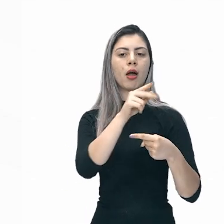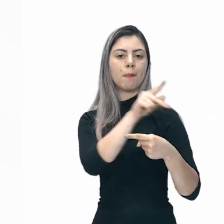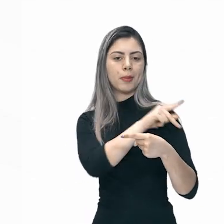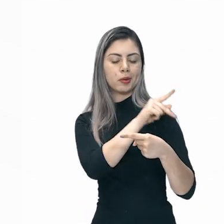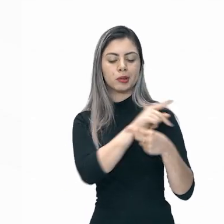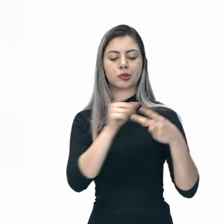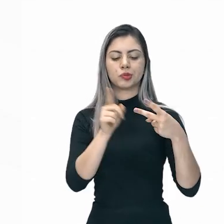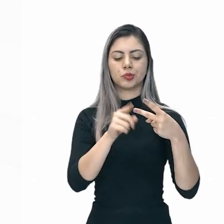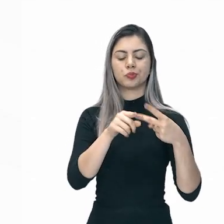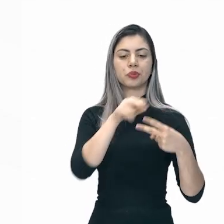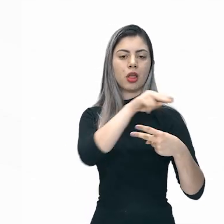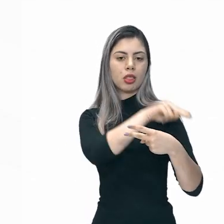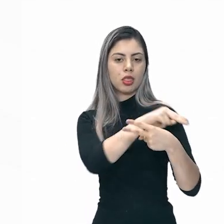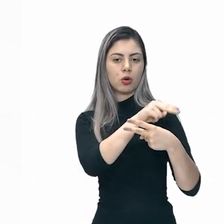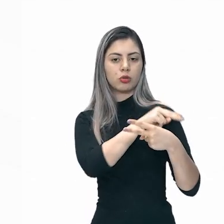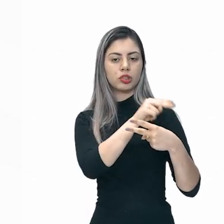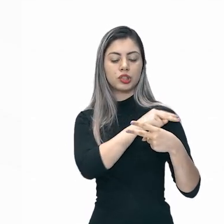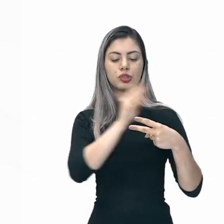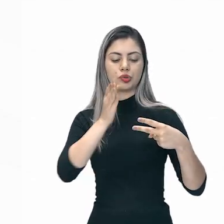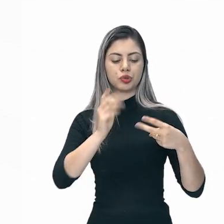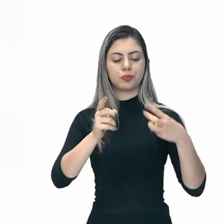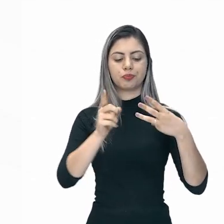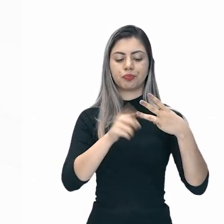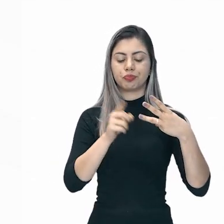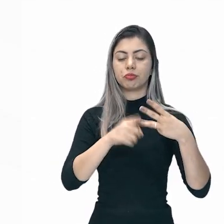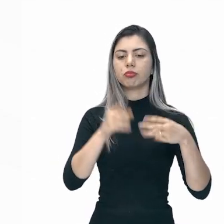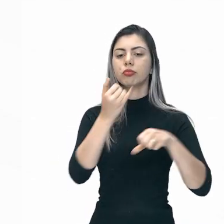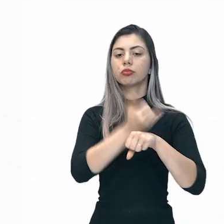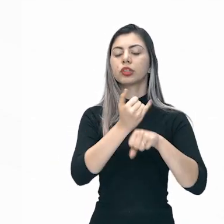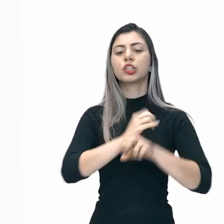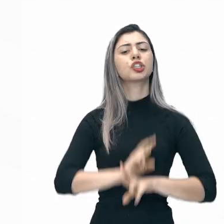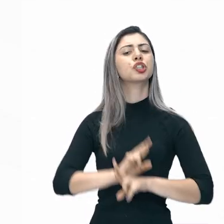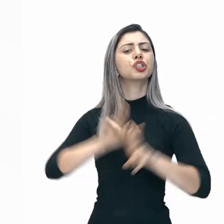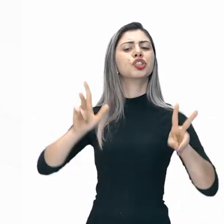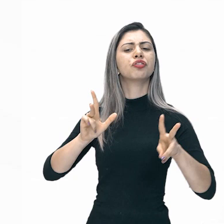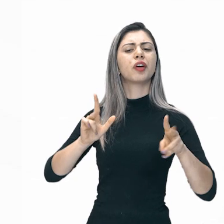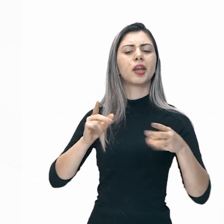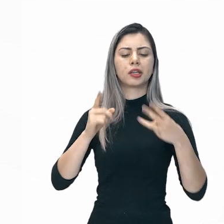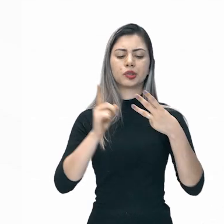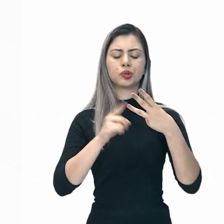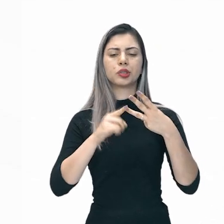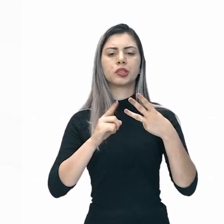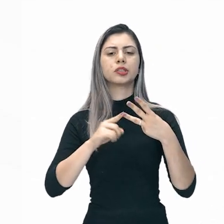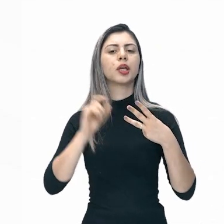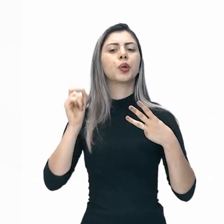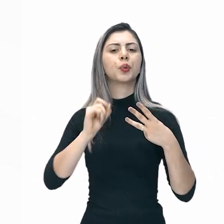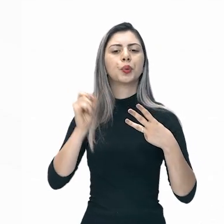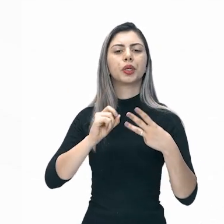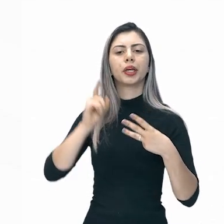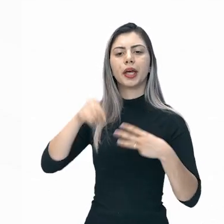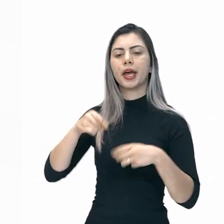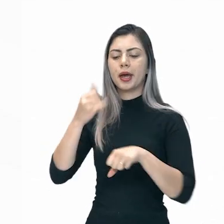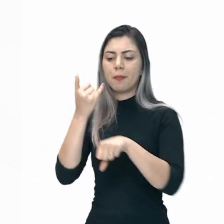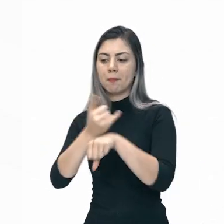o Paleolítico, Idade da Pedra Lascada, o Neolítico da Idade da Pedra Polida, desenvolvimento da